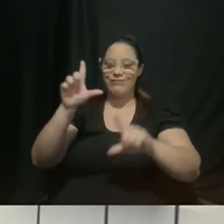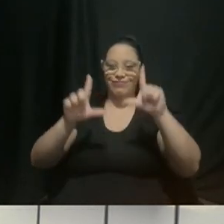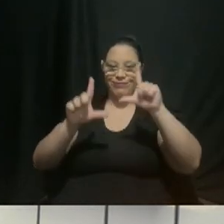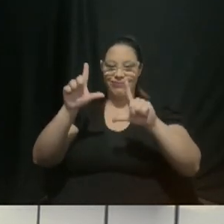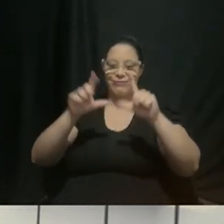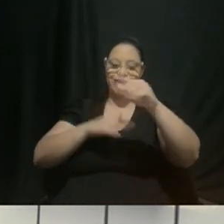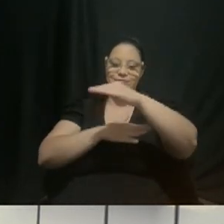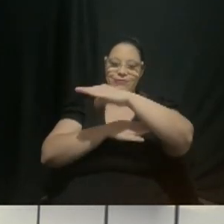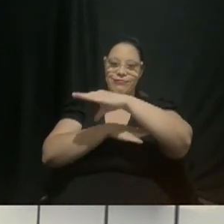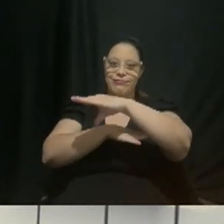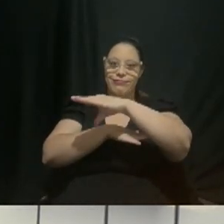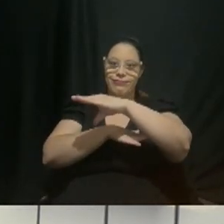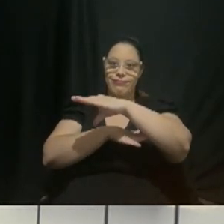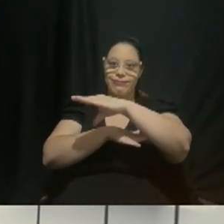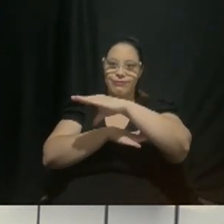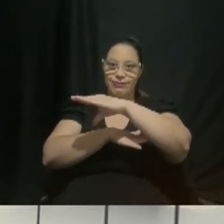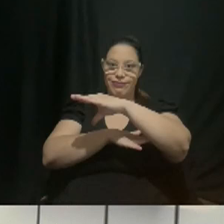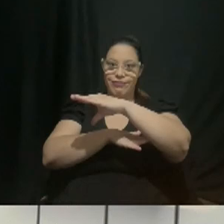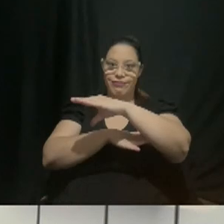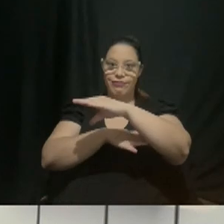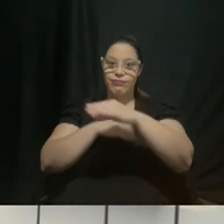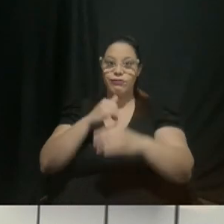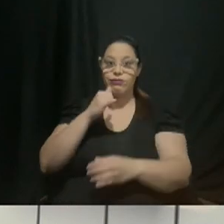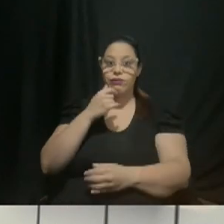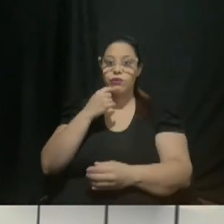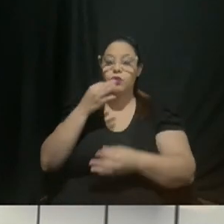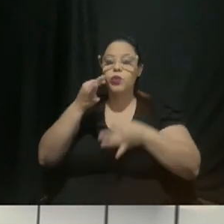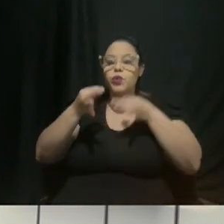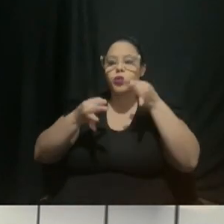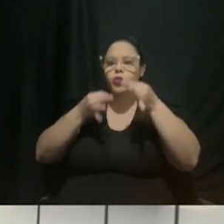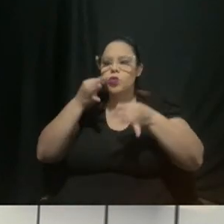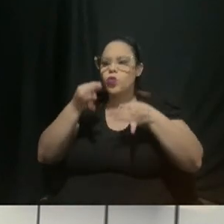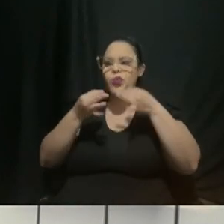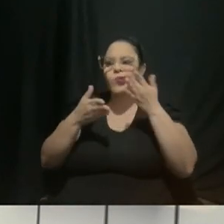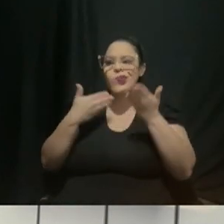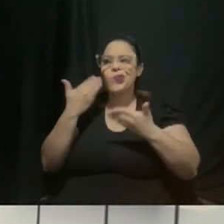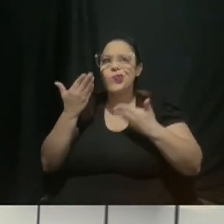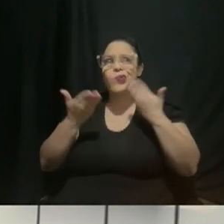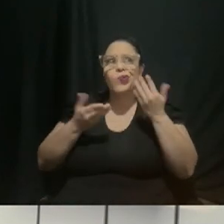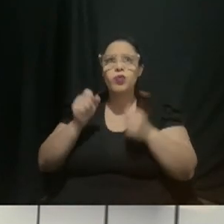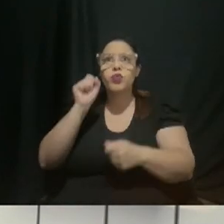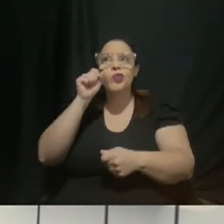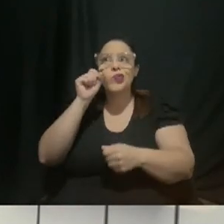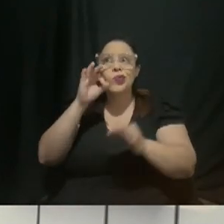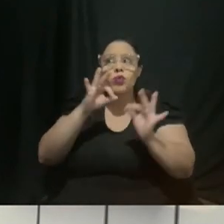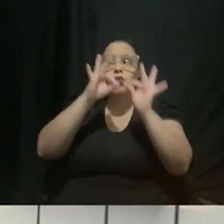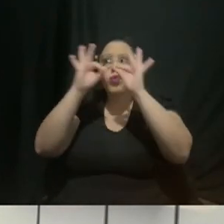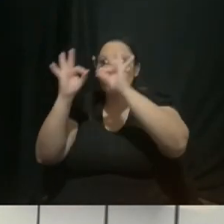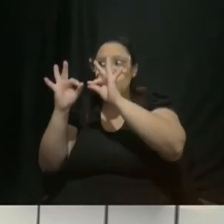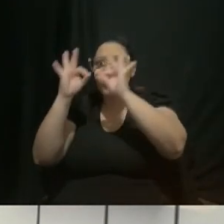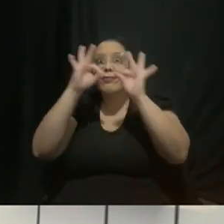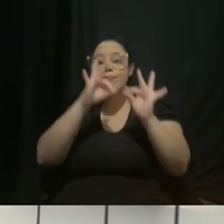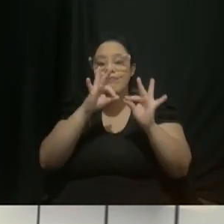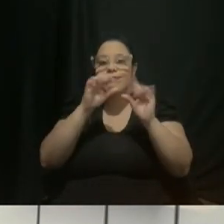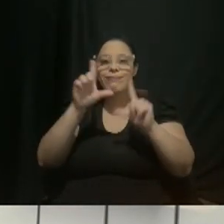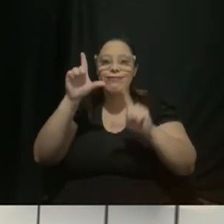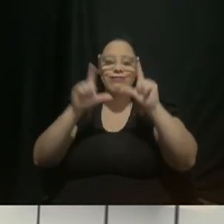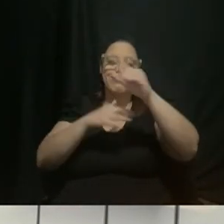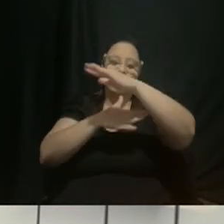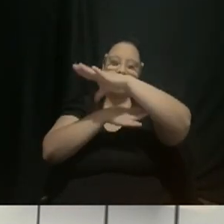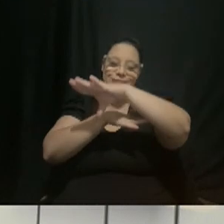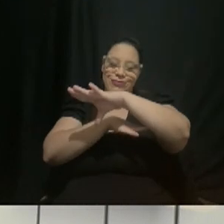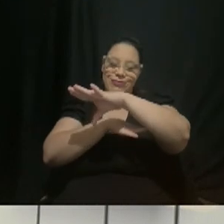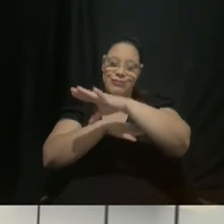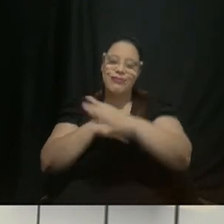aperta aí no seu celular e pode mandar o seu elogio e uma crítica construtiva, o que você quer assistir aqui no nosso telejornal, que a